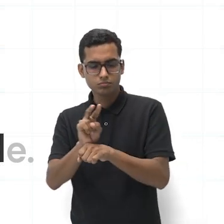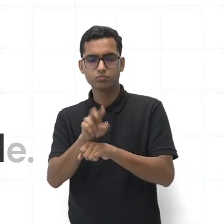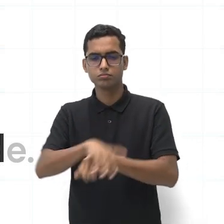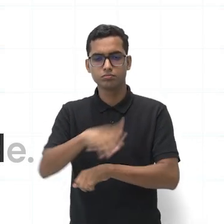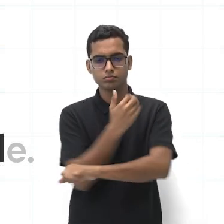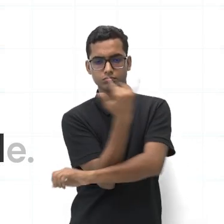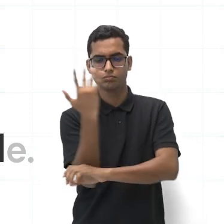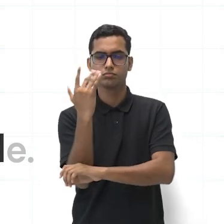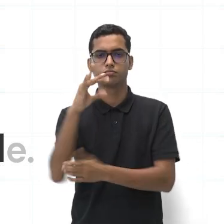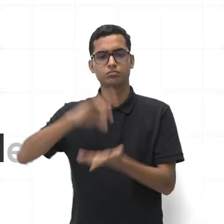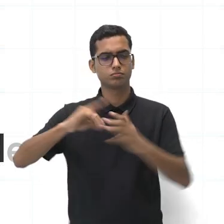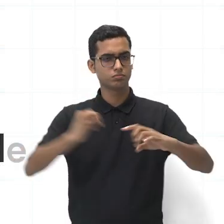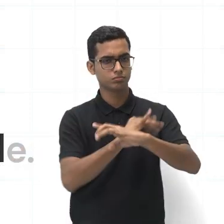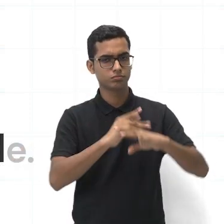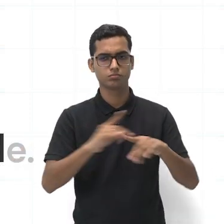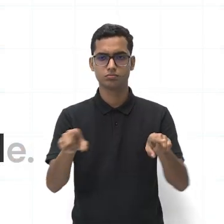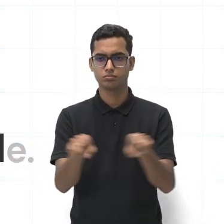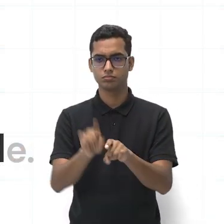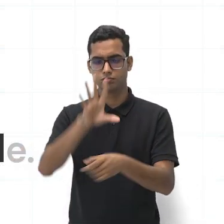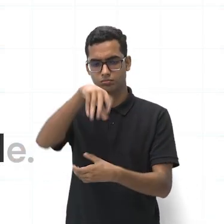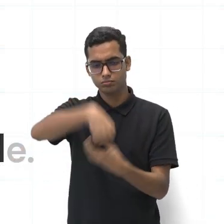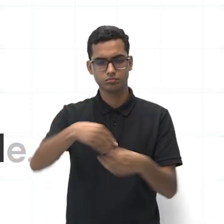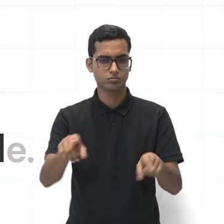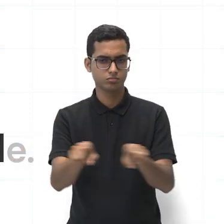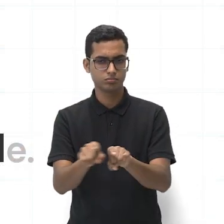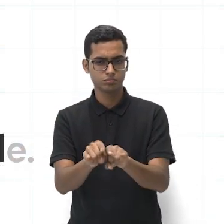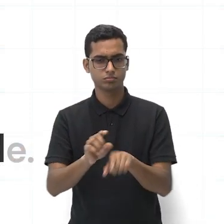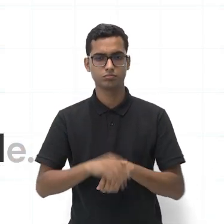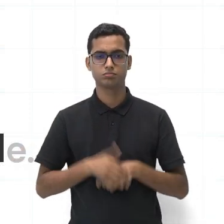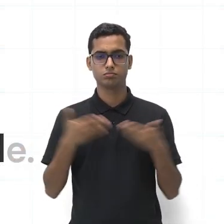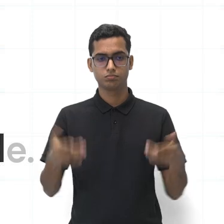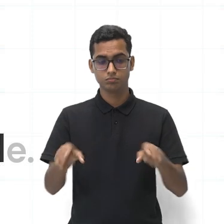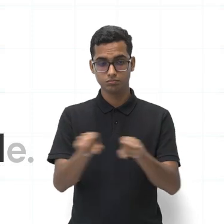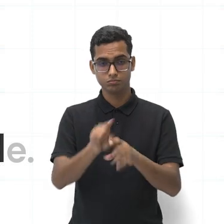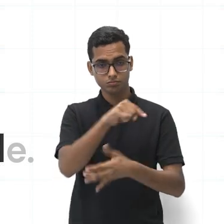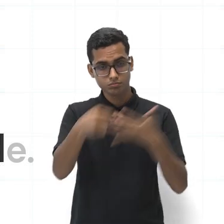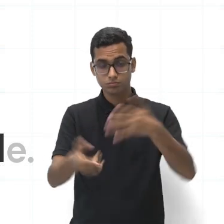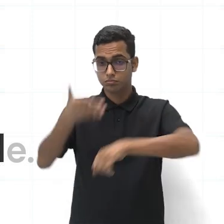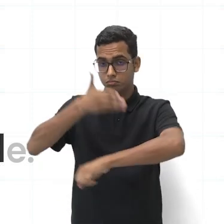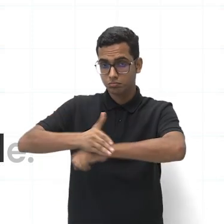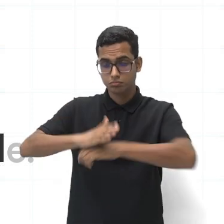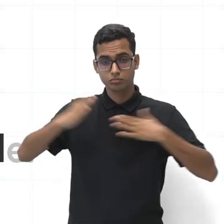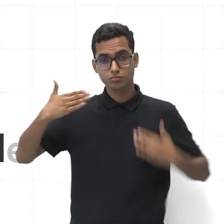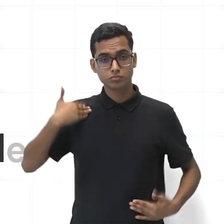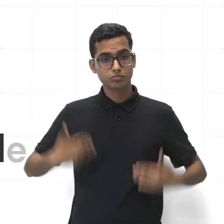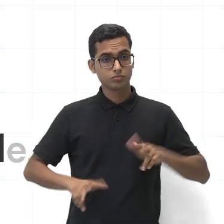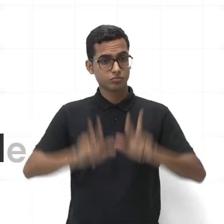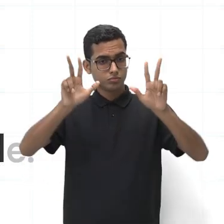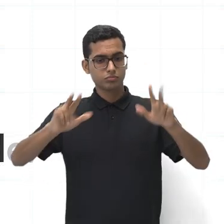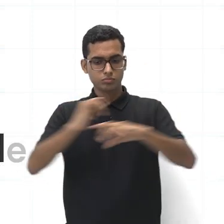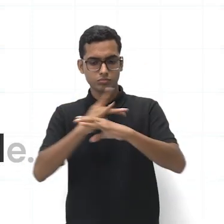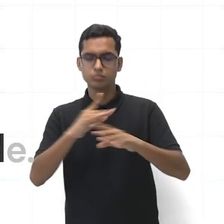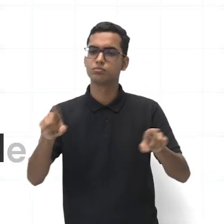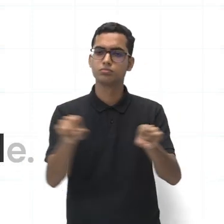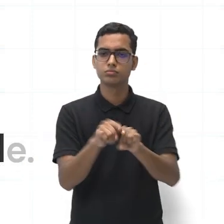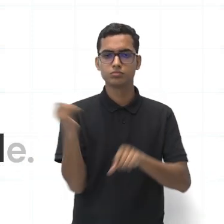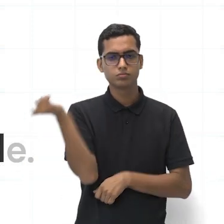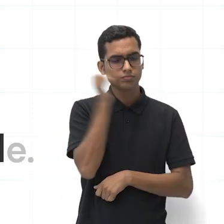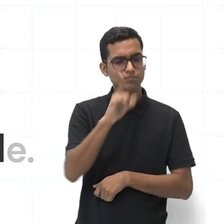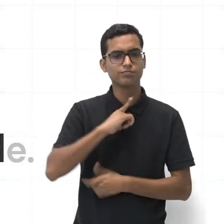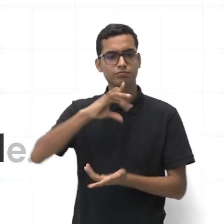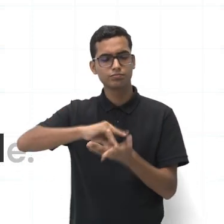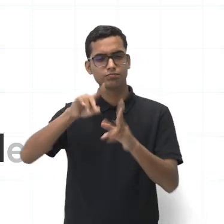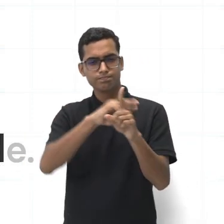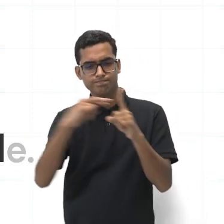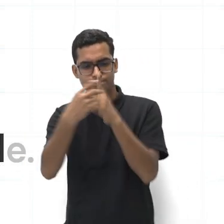sustentáveis de cuidado com o meio ambiente na cidade. Então, através das práticas corporais de aventura no meio urbano, a gente pode